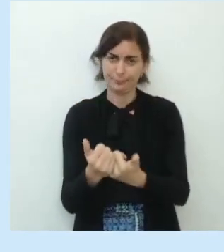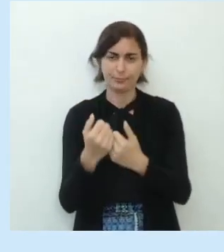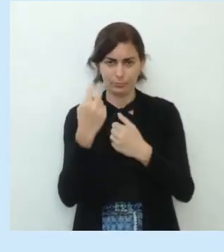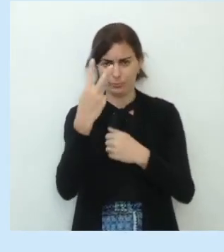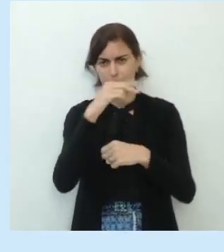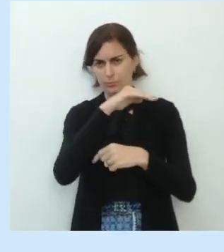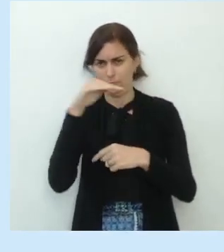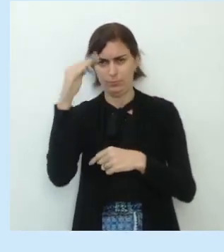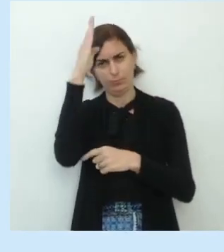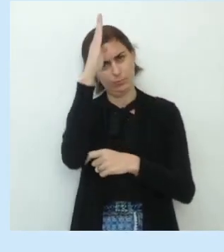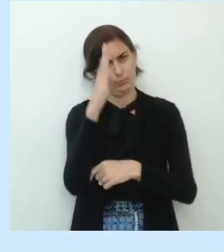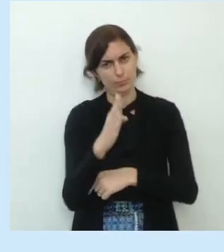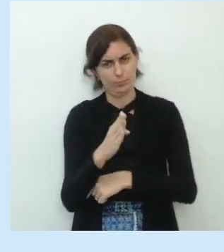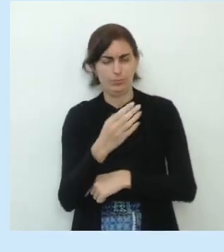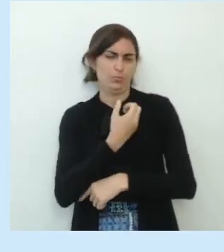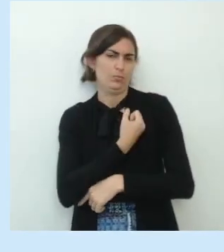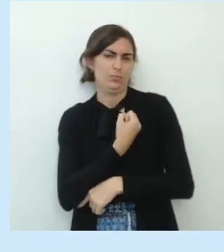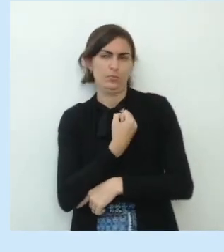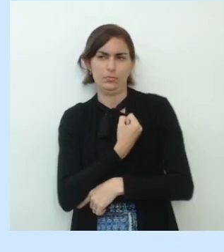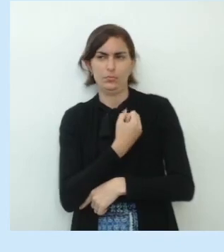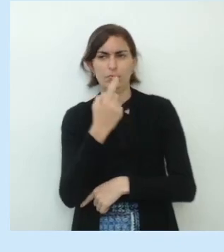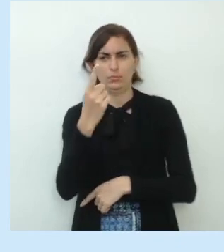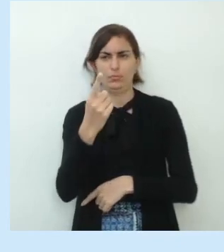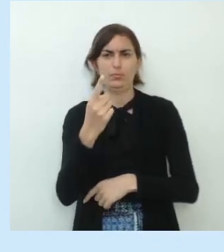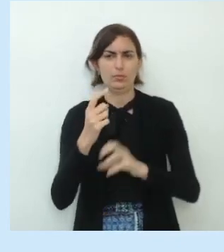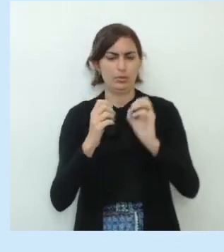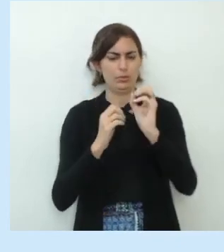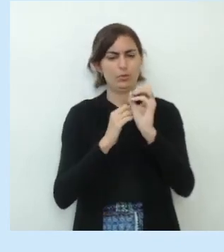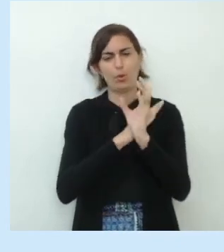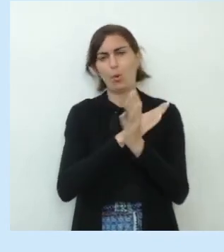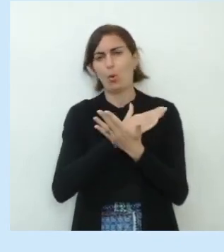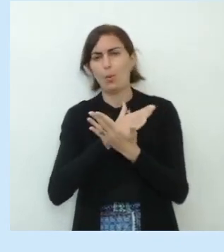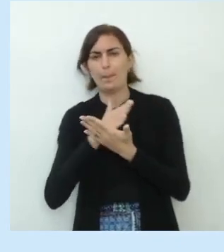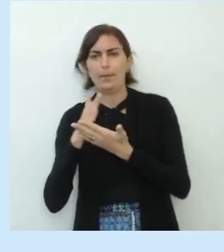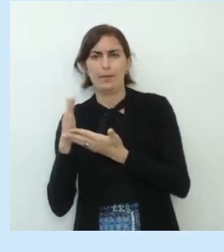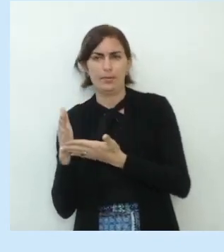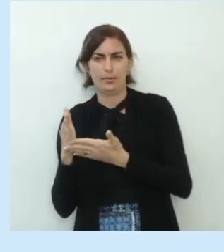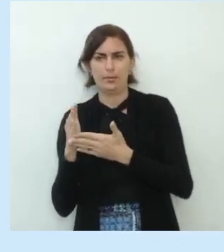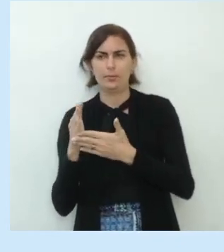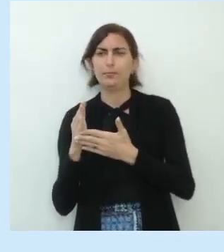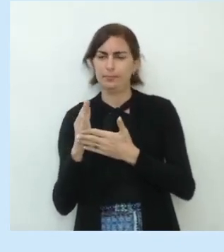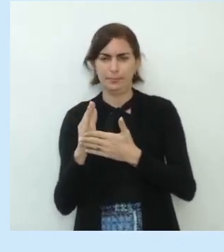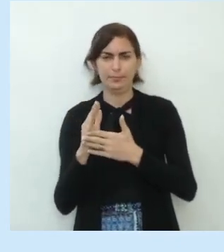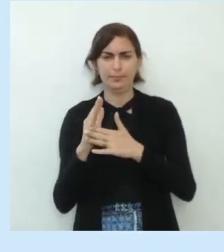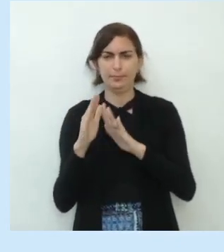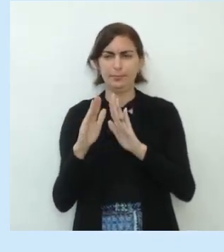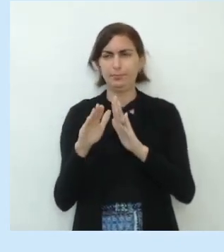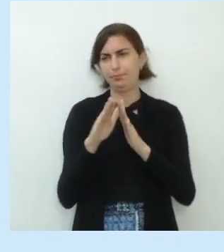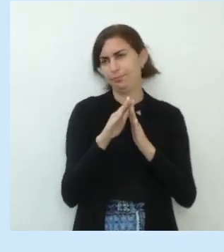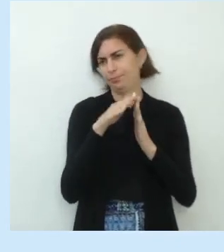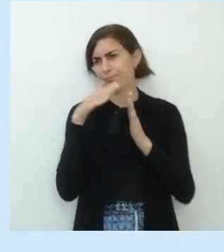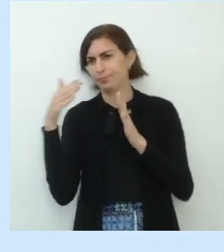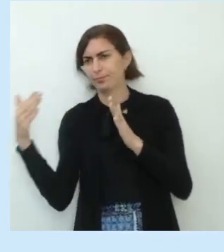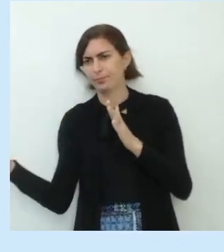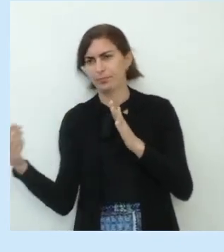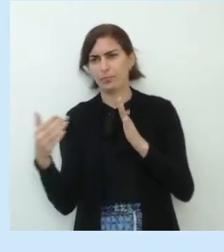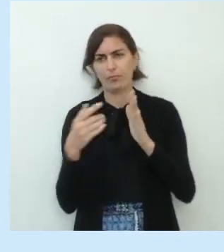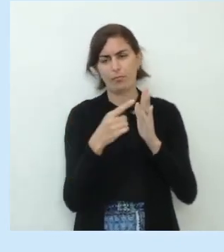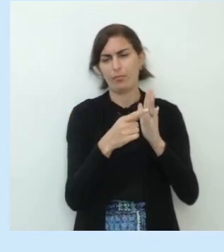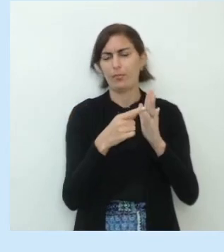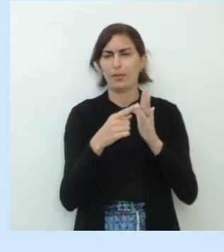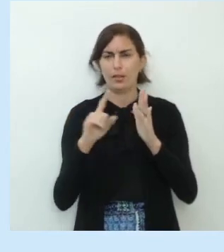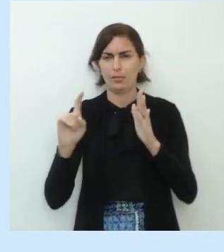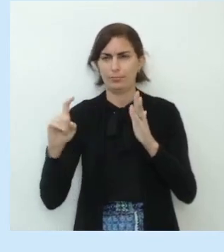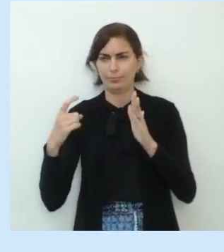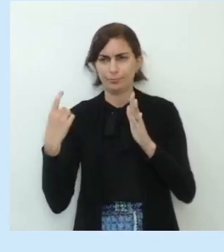retas, né, numéricas, e ele é a origem. Do lado direito da tua tela aí, até